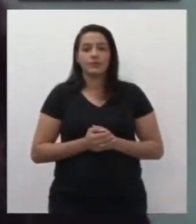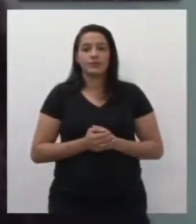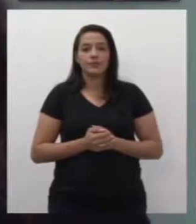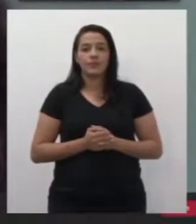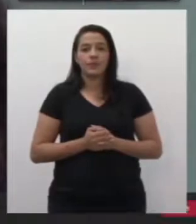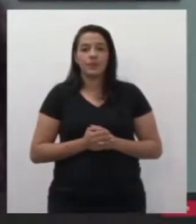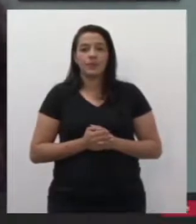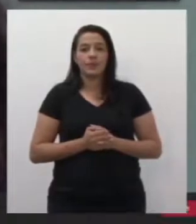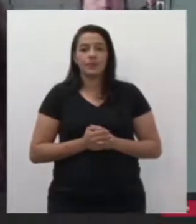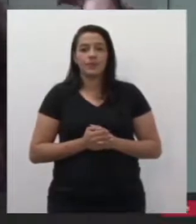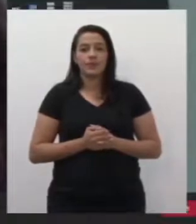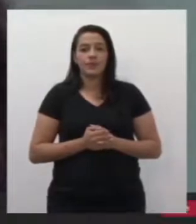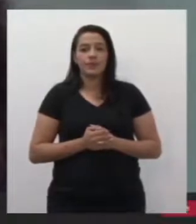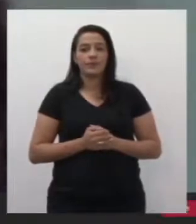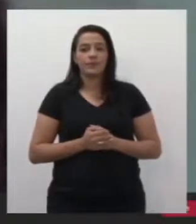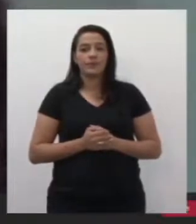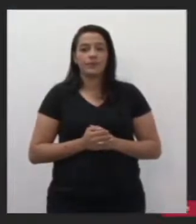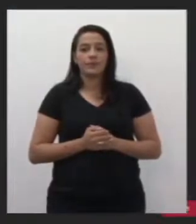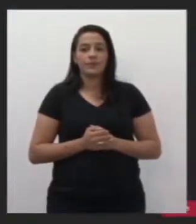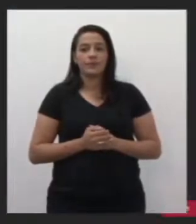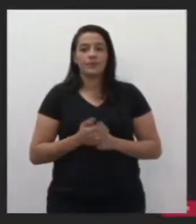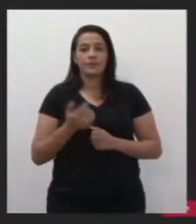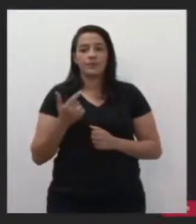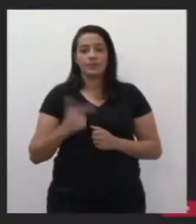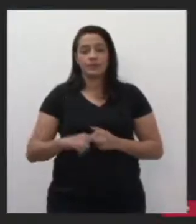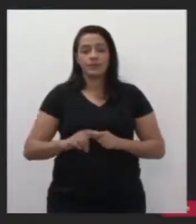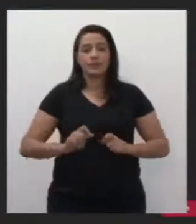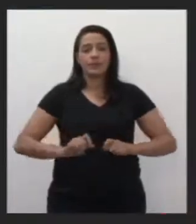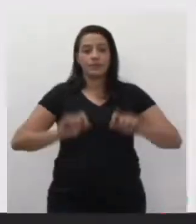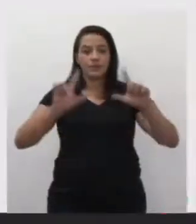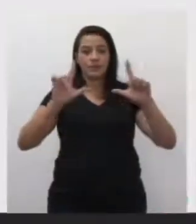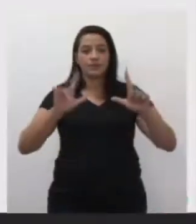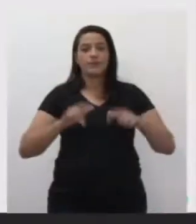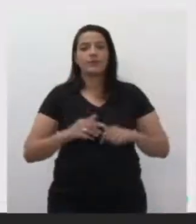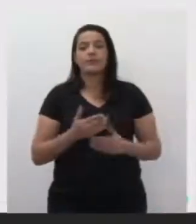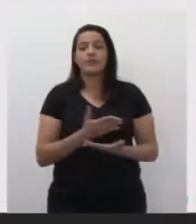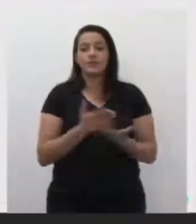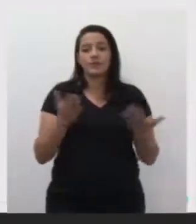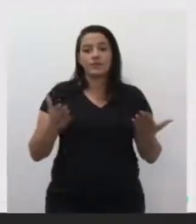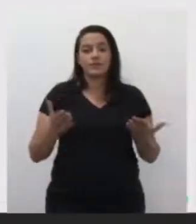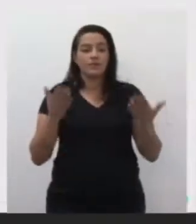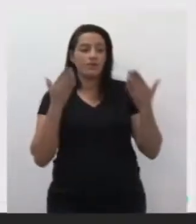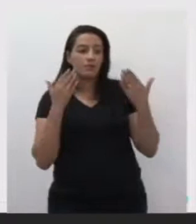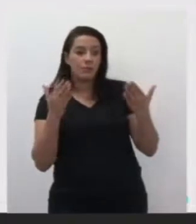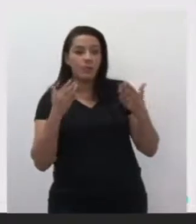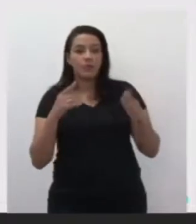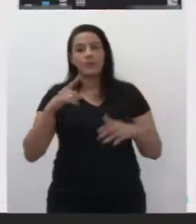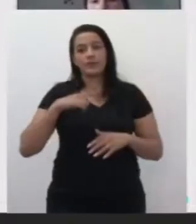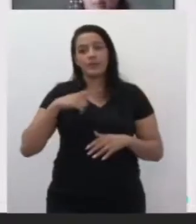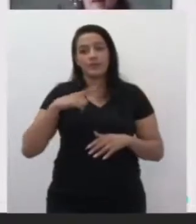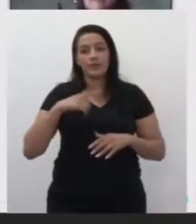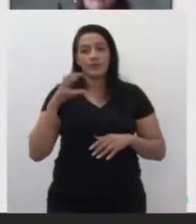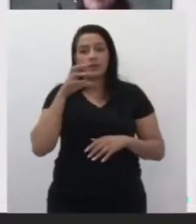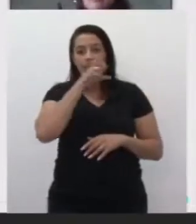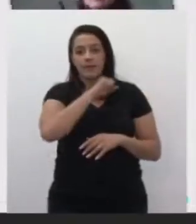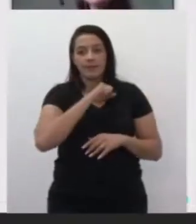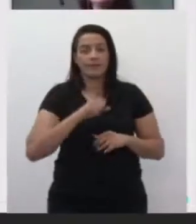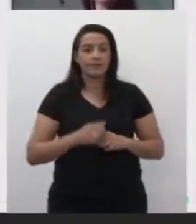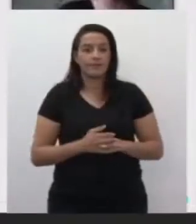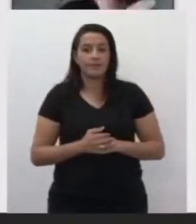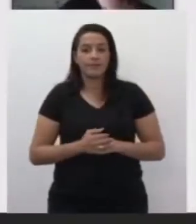Beleza, deixa eu voltar aqui para compartilhar minha tela. Então, para quem tiver dificuldade, essa é a forma de acessar. Para quem